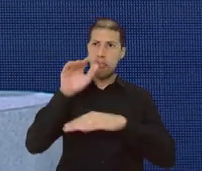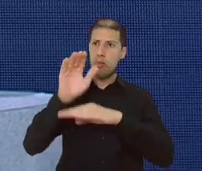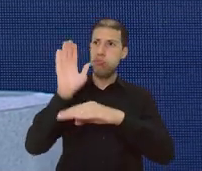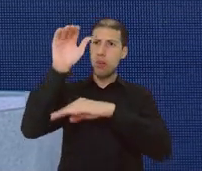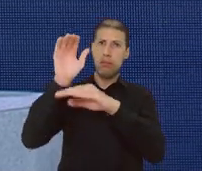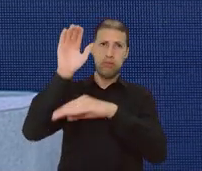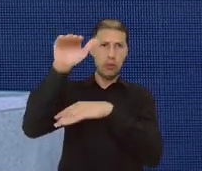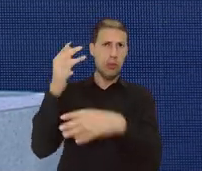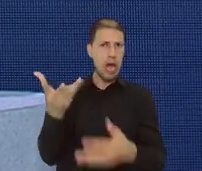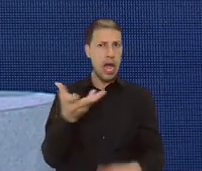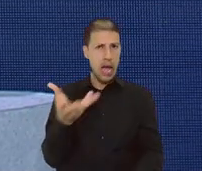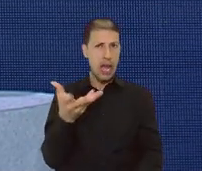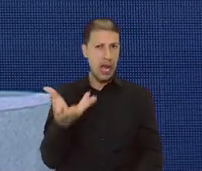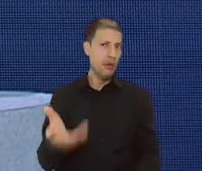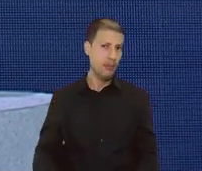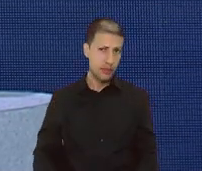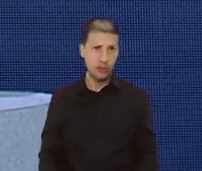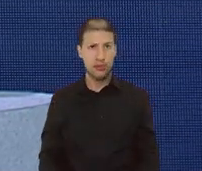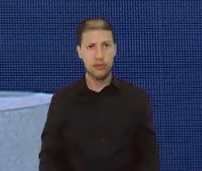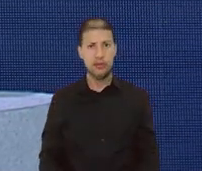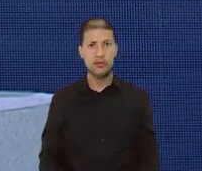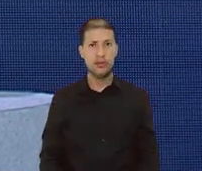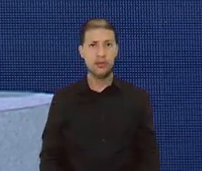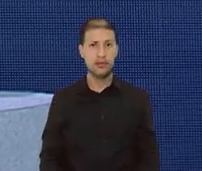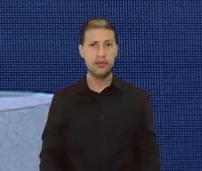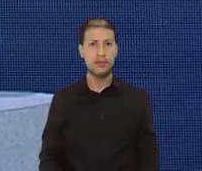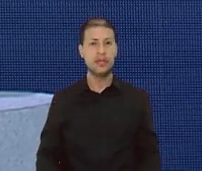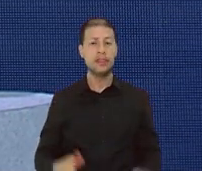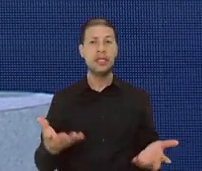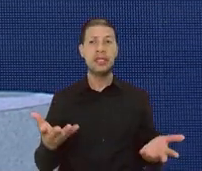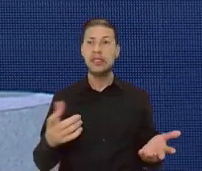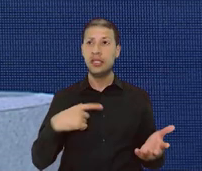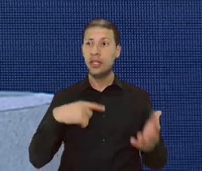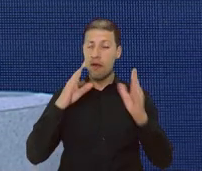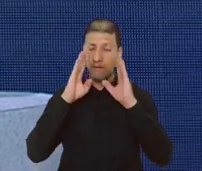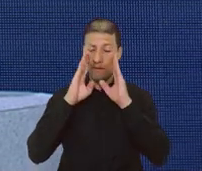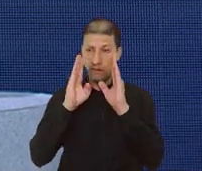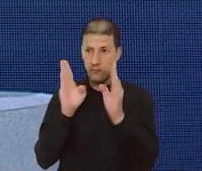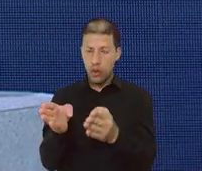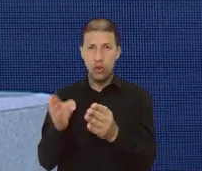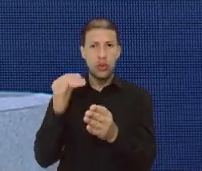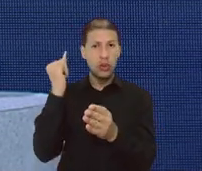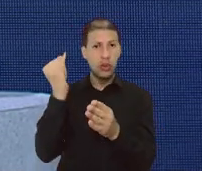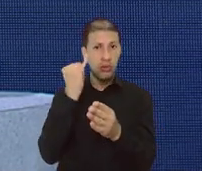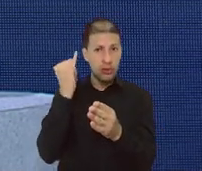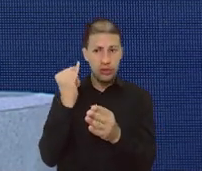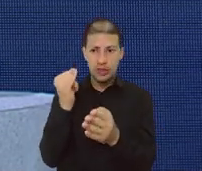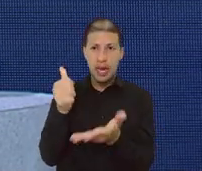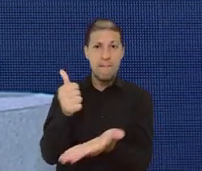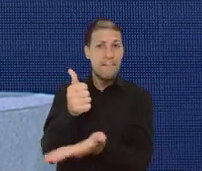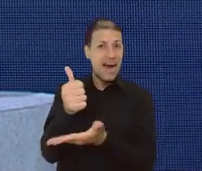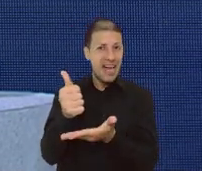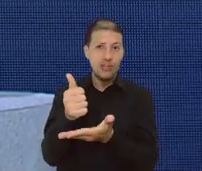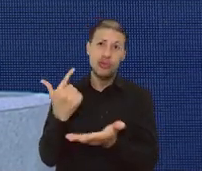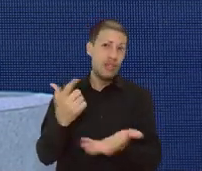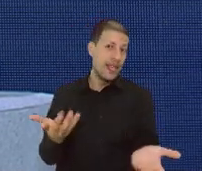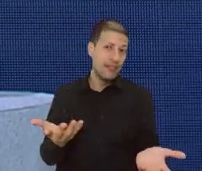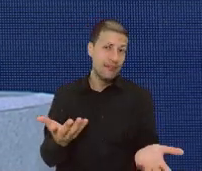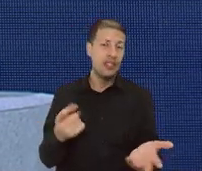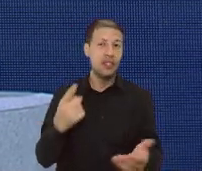estágio com uma velocidade mais rápida e sem focar realmente tanto nos fundamentos Então você